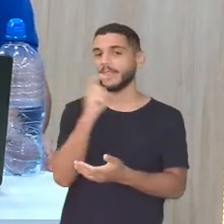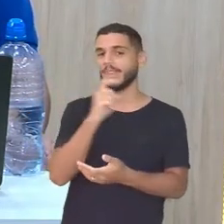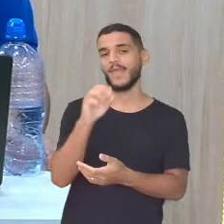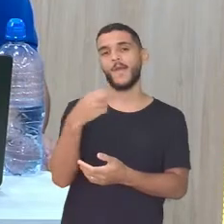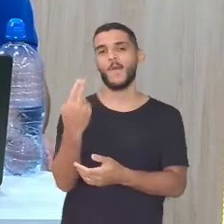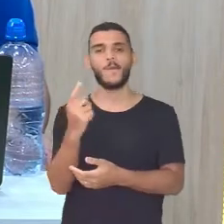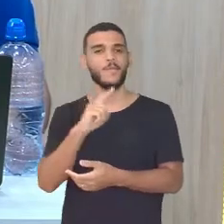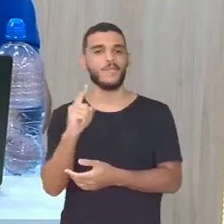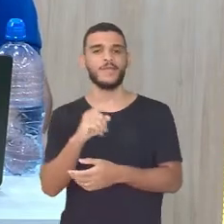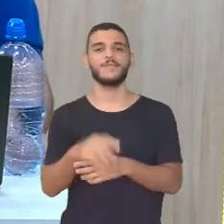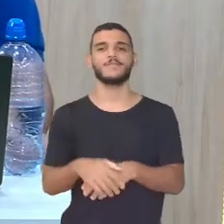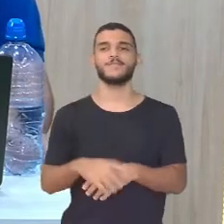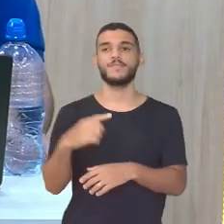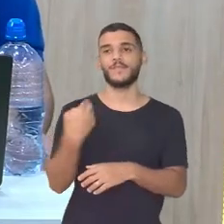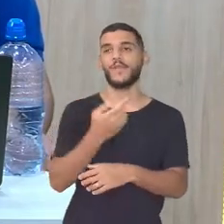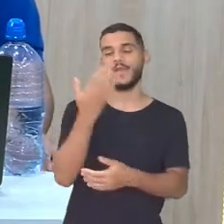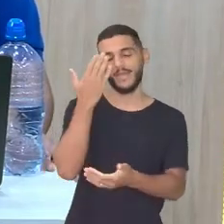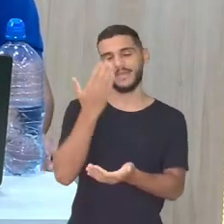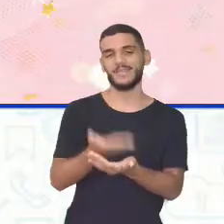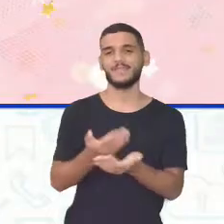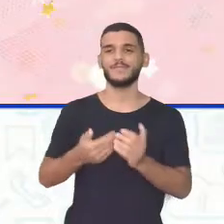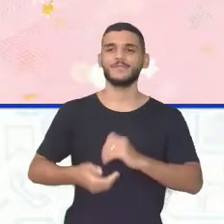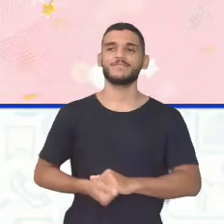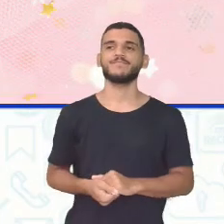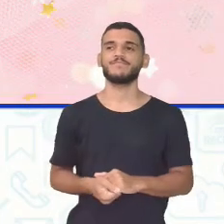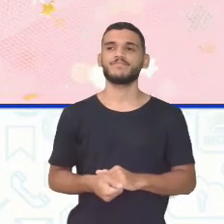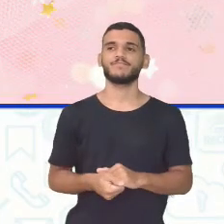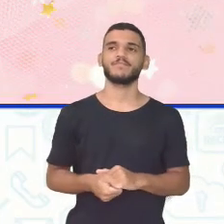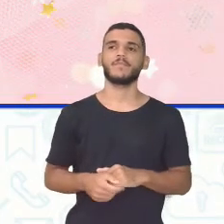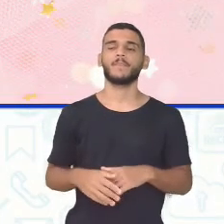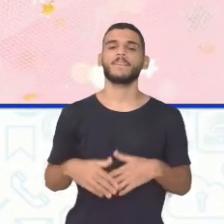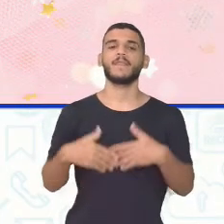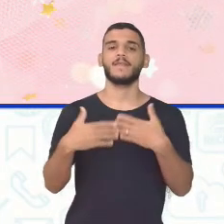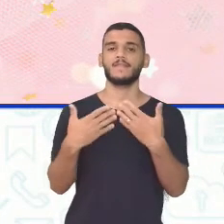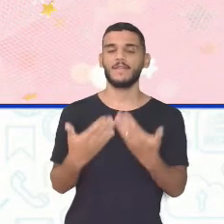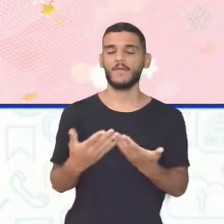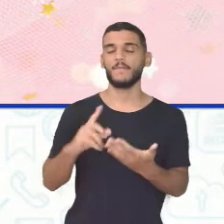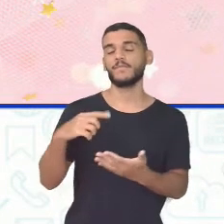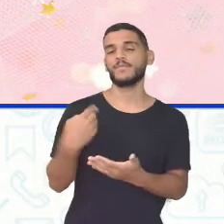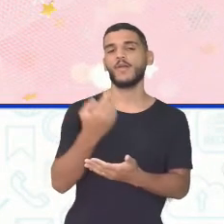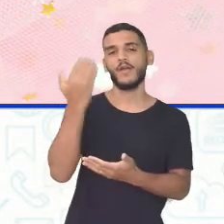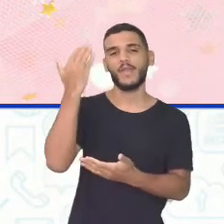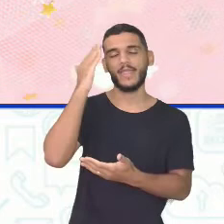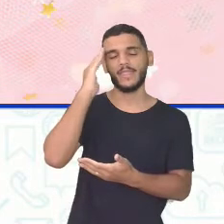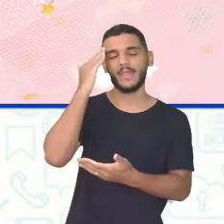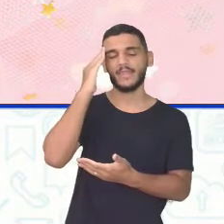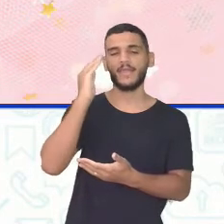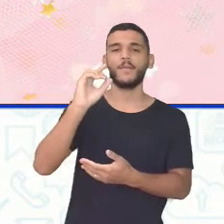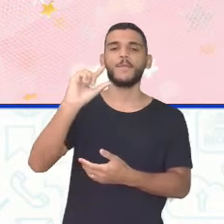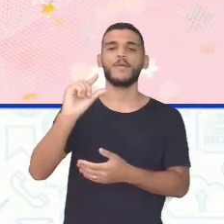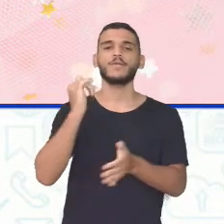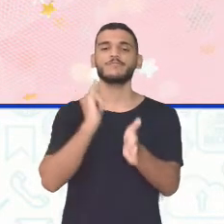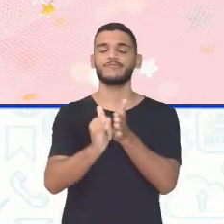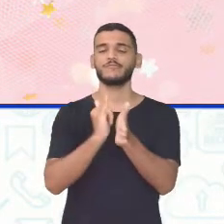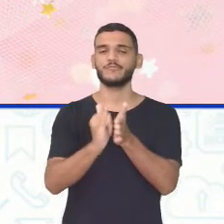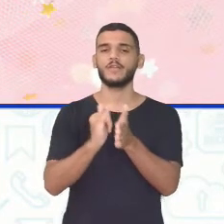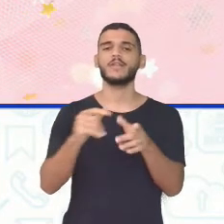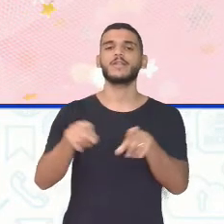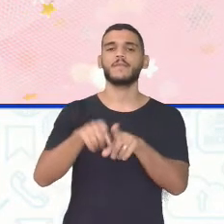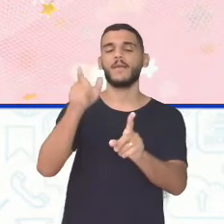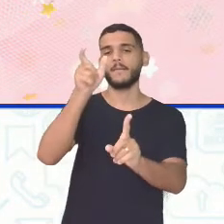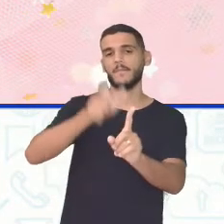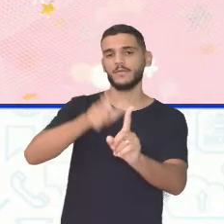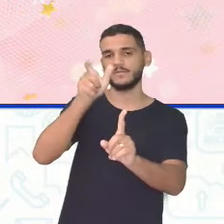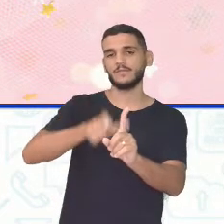não. Vamos continuar. Para a gente entender mais um pouquinho sobre o conto, né, a estrutura dele, pensar também sobre as personagens,